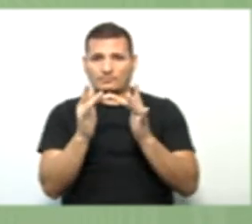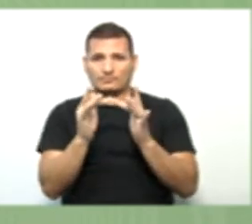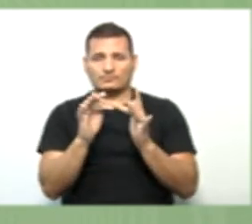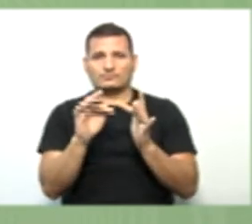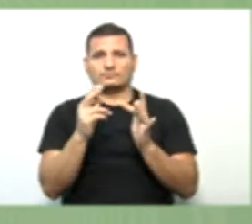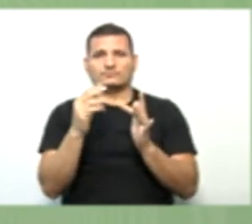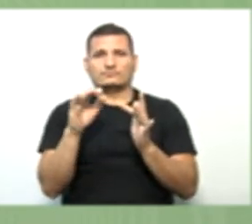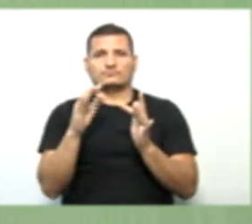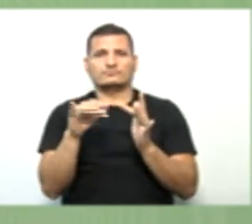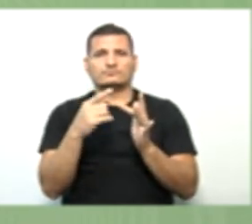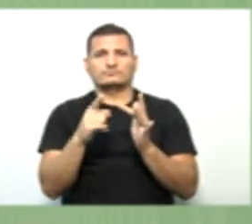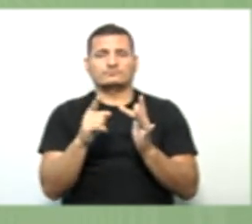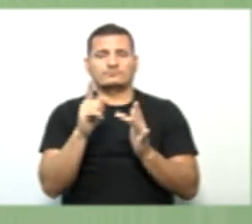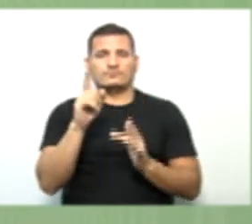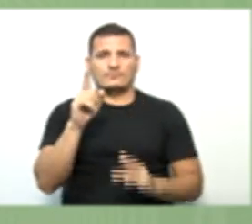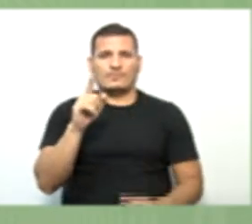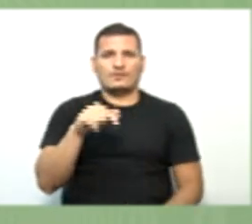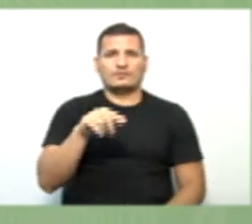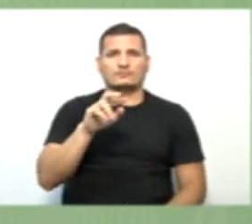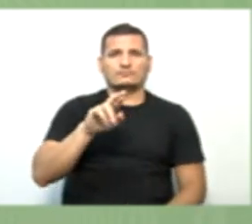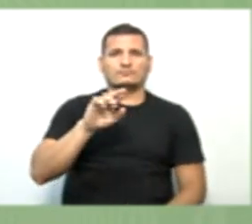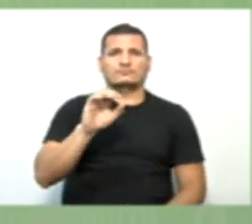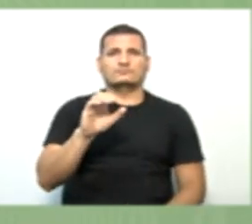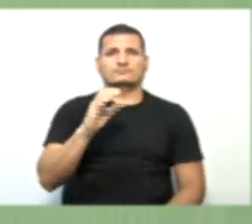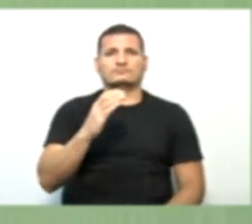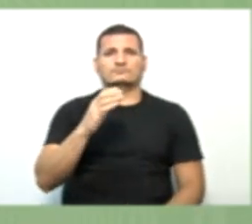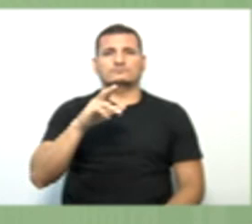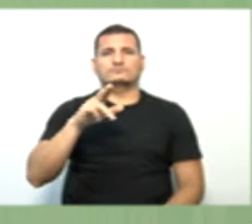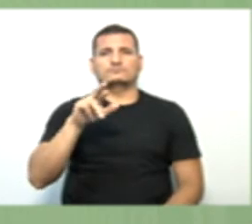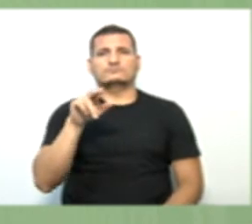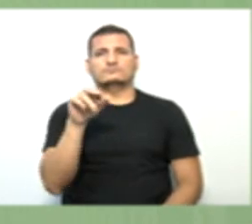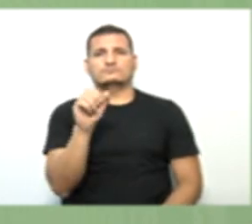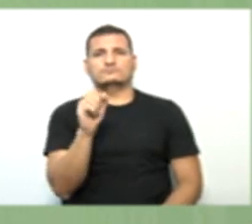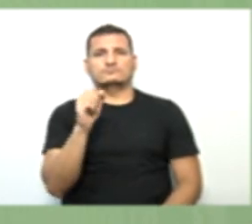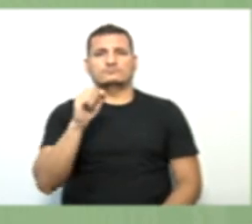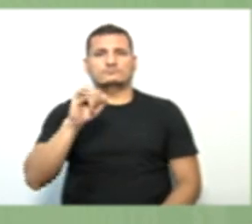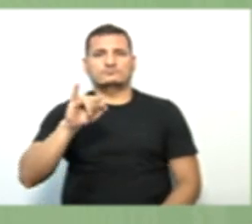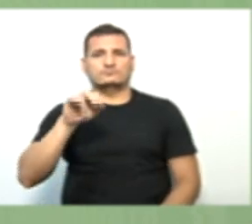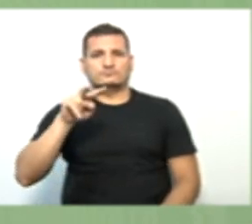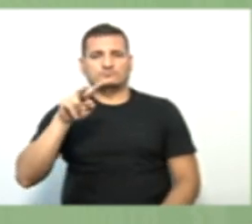função inerentemente recursiva. Vou escrever o código dela aqui.